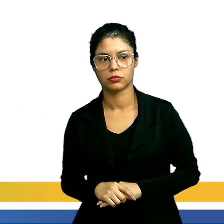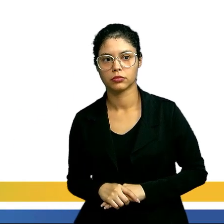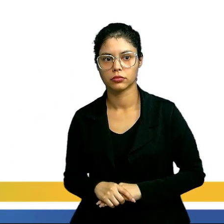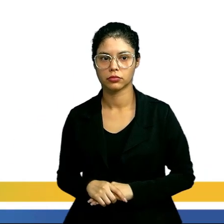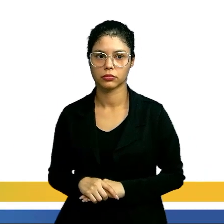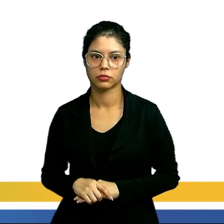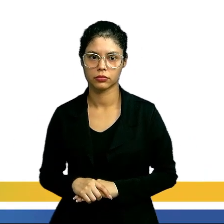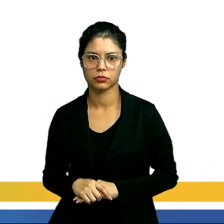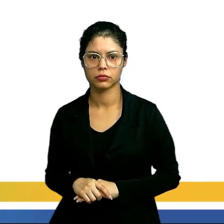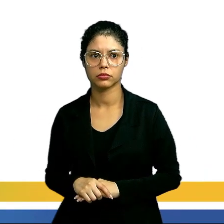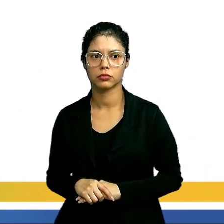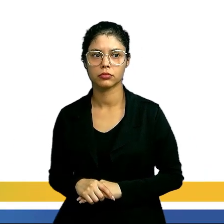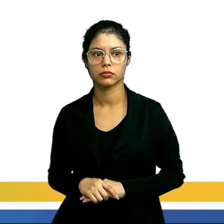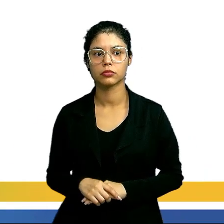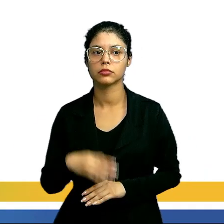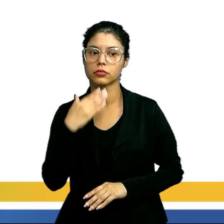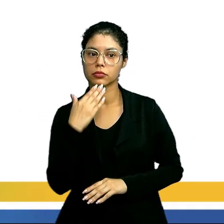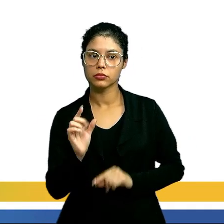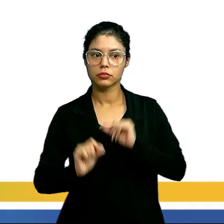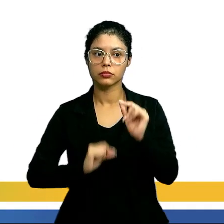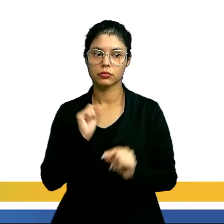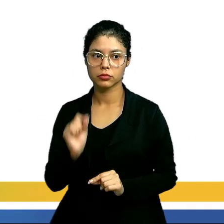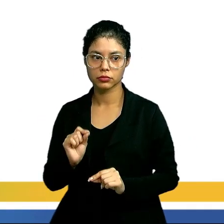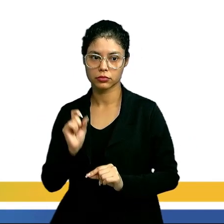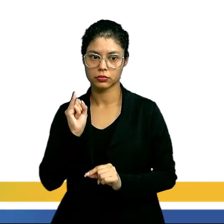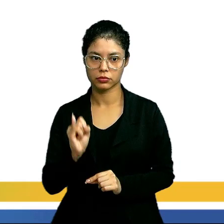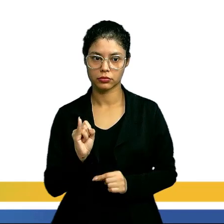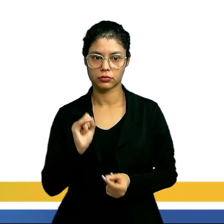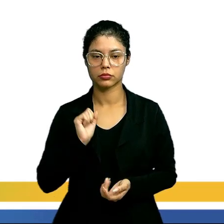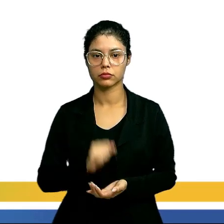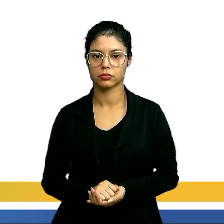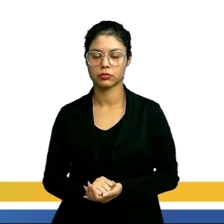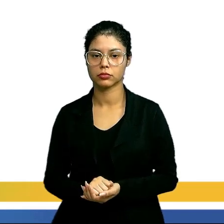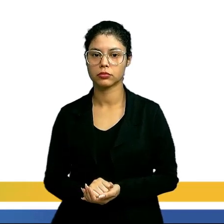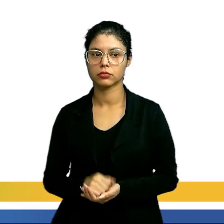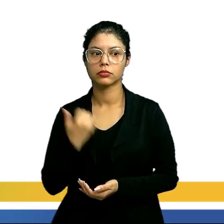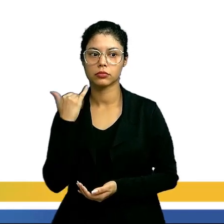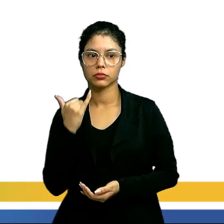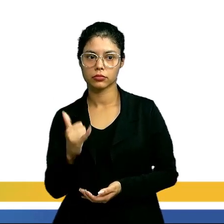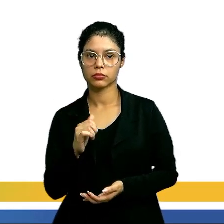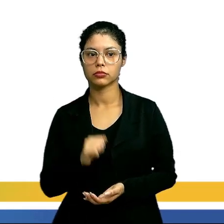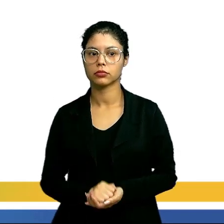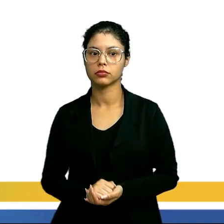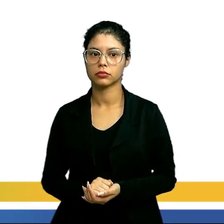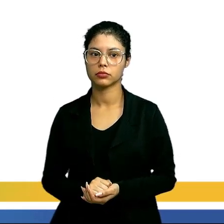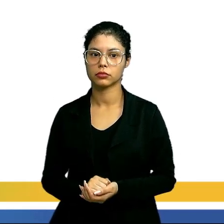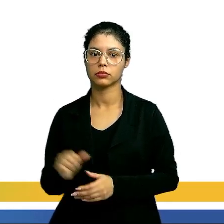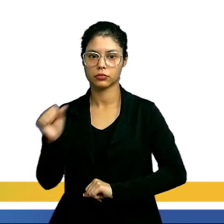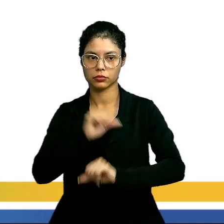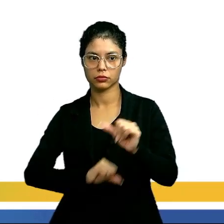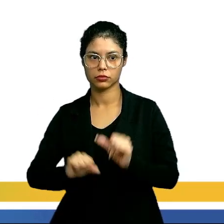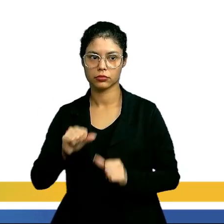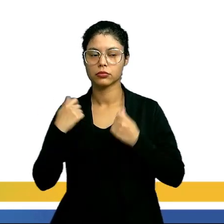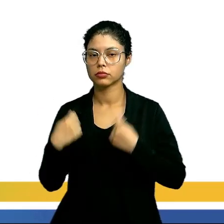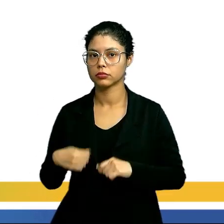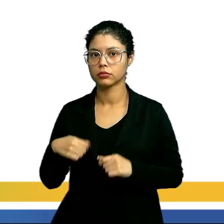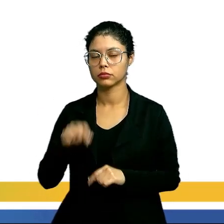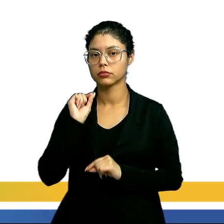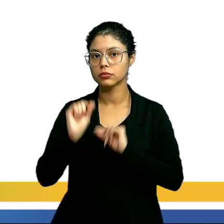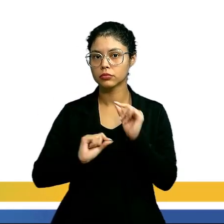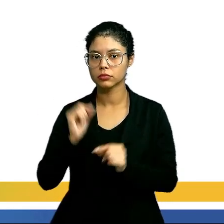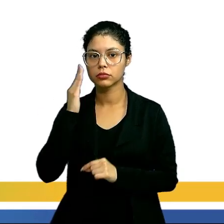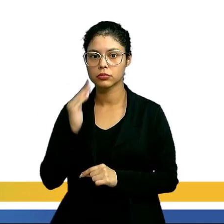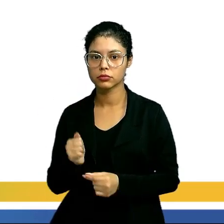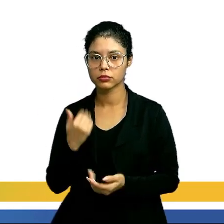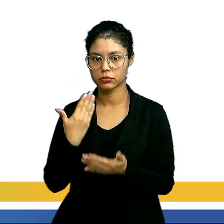Porém, a questão nos pede que se essa energia for convertida, devemos saber o que